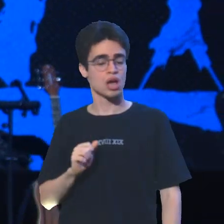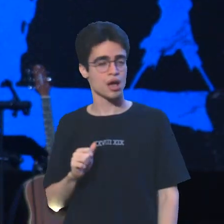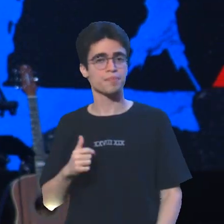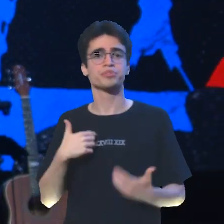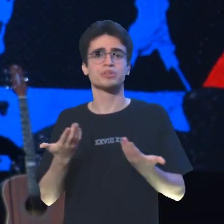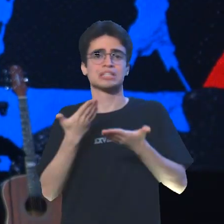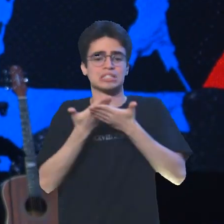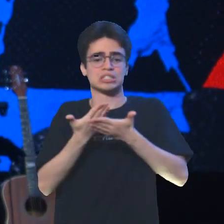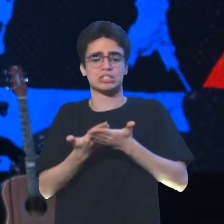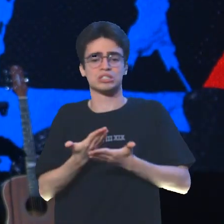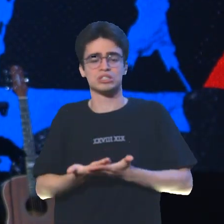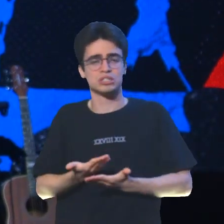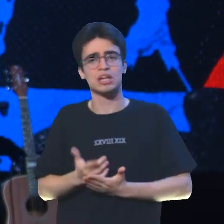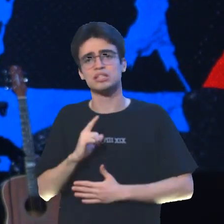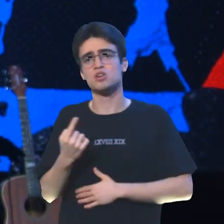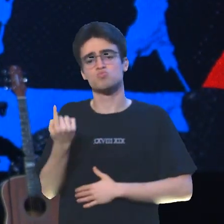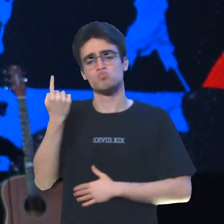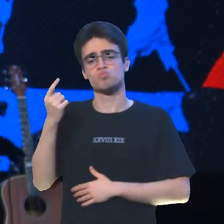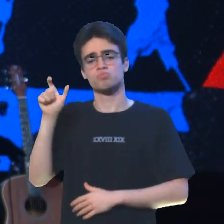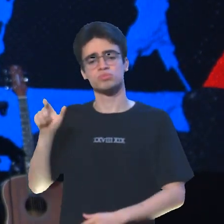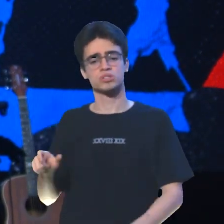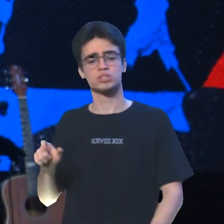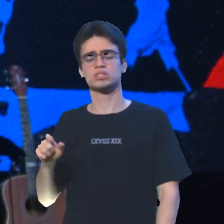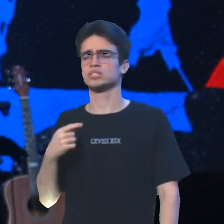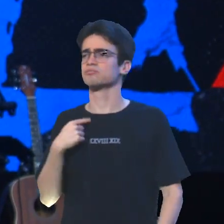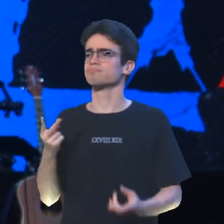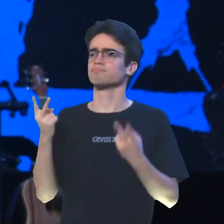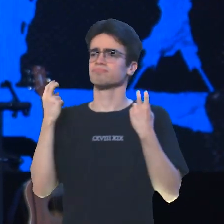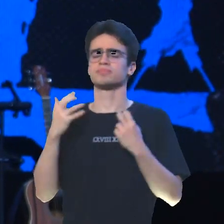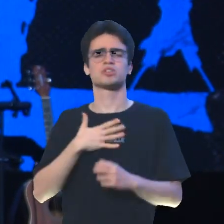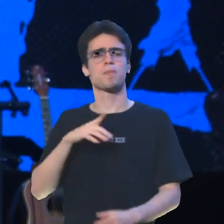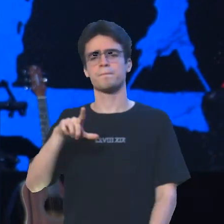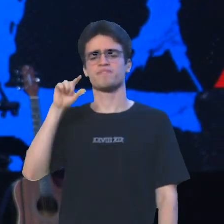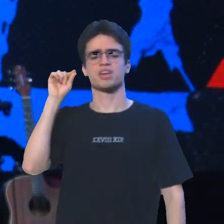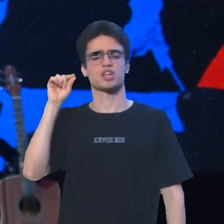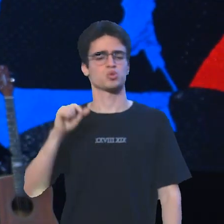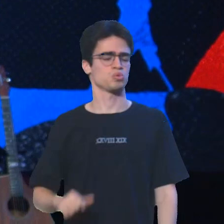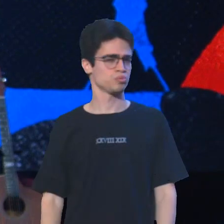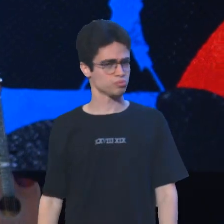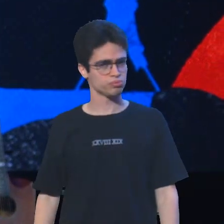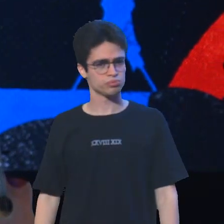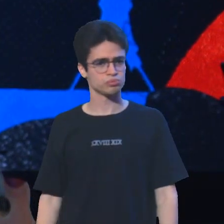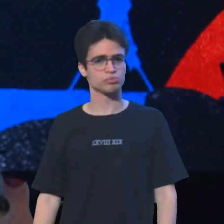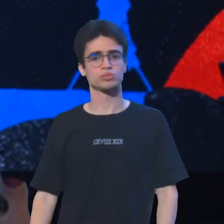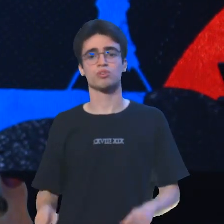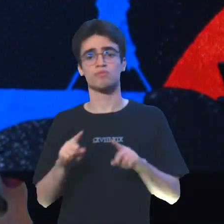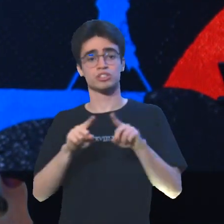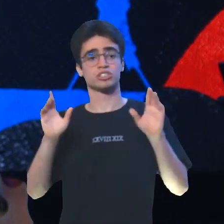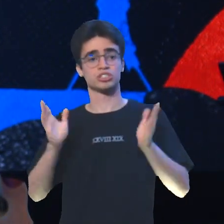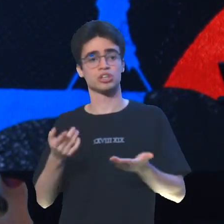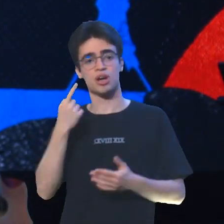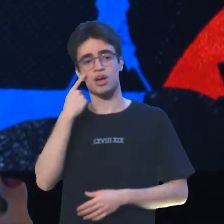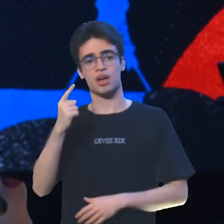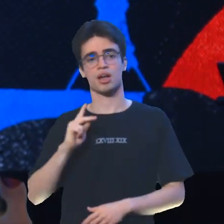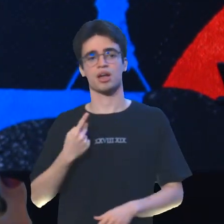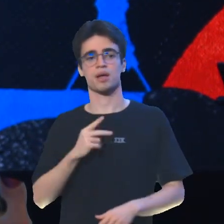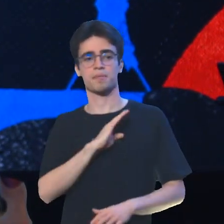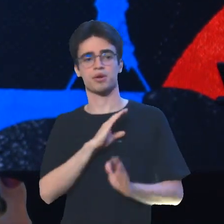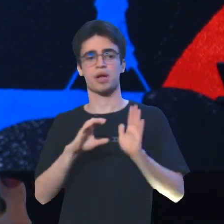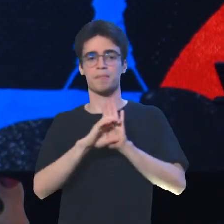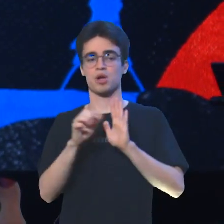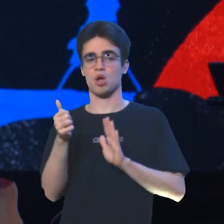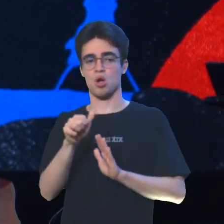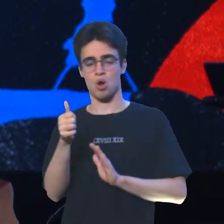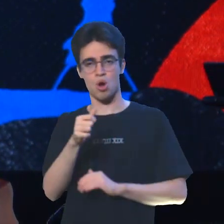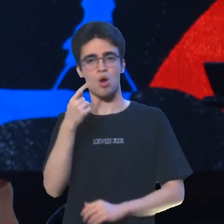discorrer aqui sobre um dos heróis que para mim é o meu preferido. Você que já está aberto em Hebreus 11, vai lá